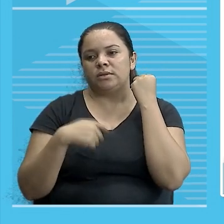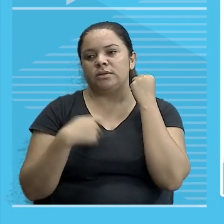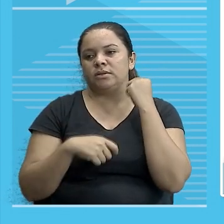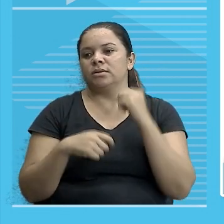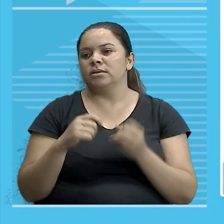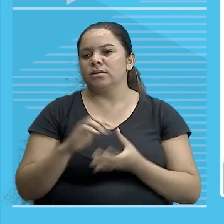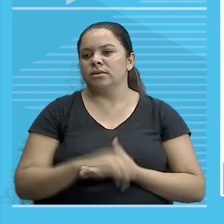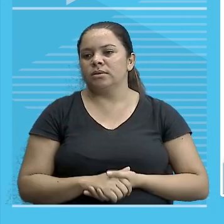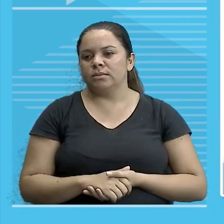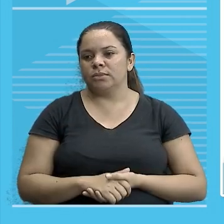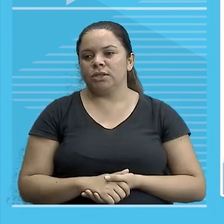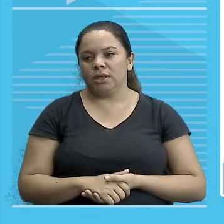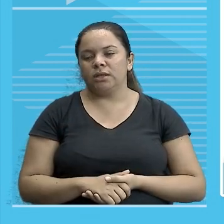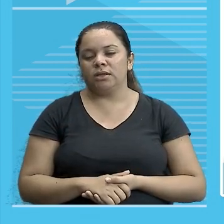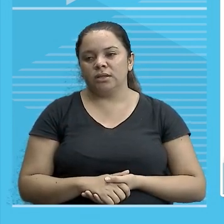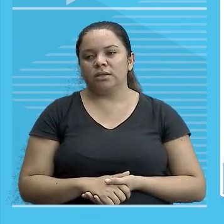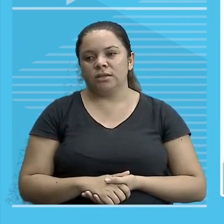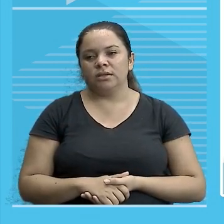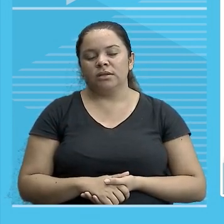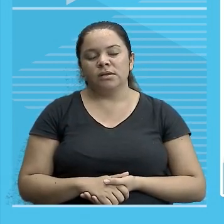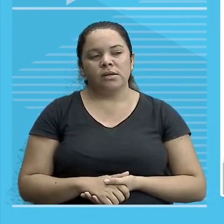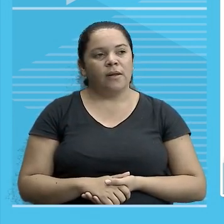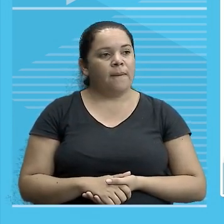Se transforma em aminoácido.